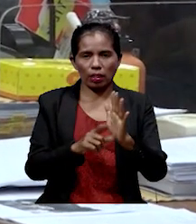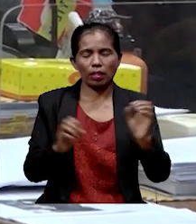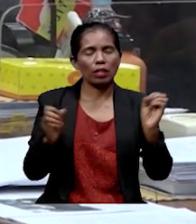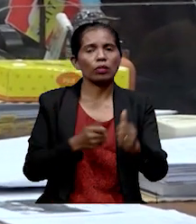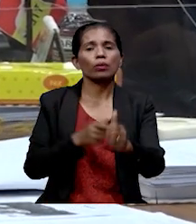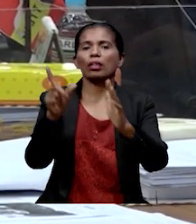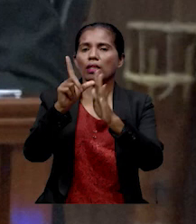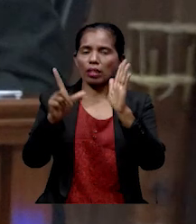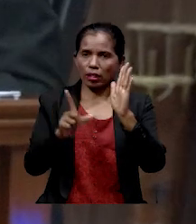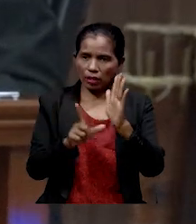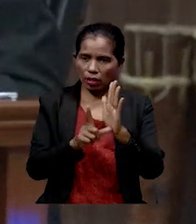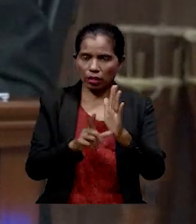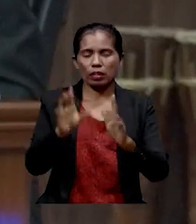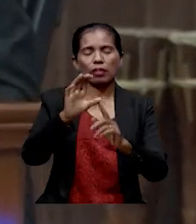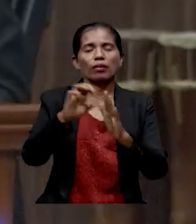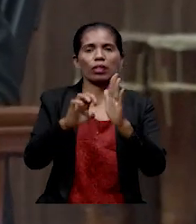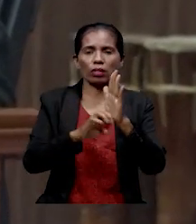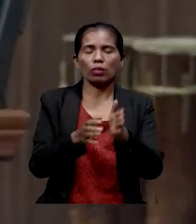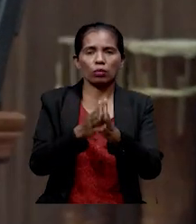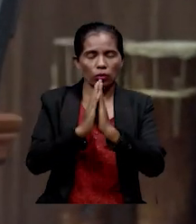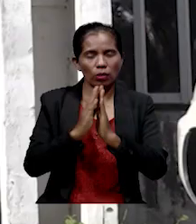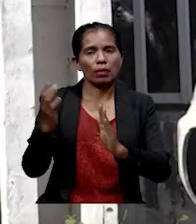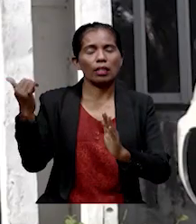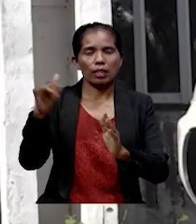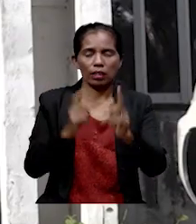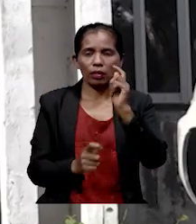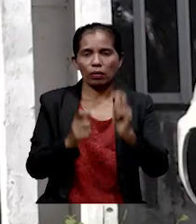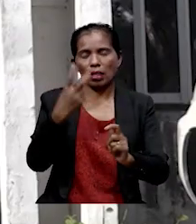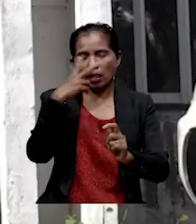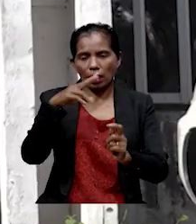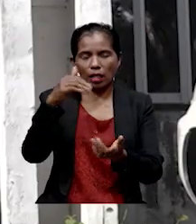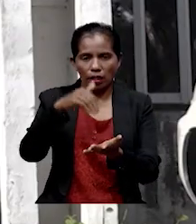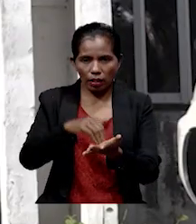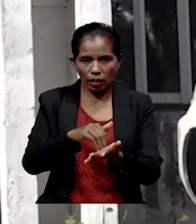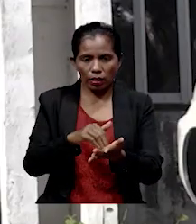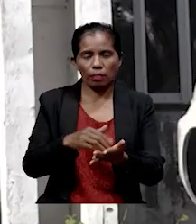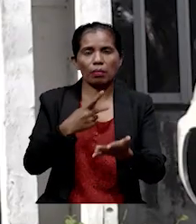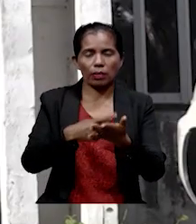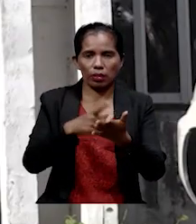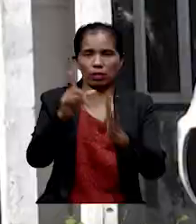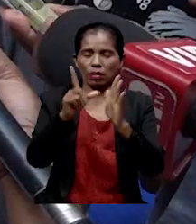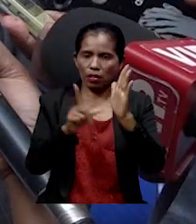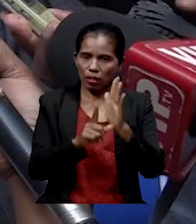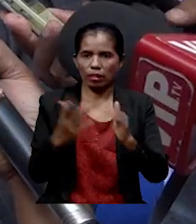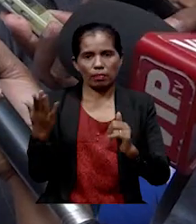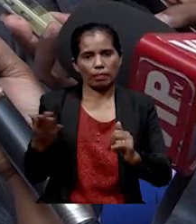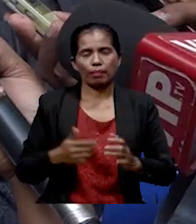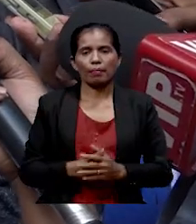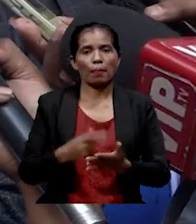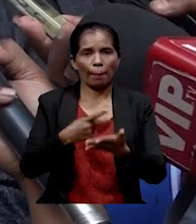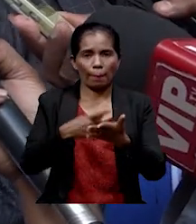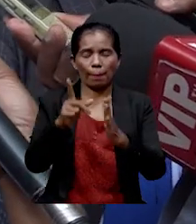inconstitucional, não é chefe de Estado russo ou na tribunal a tu halo revisão preliminar ba projeto lei refere. Projeto